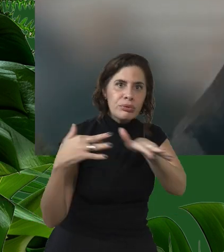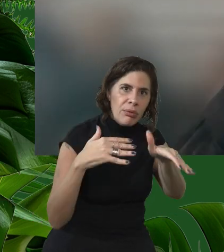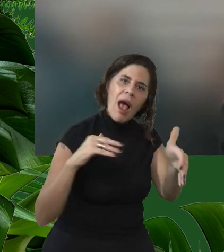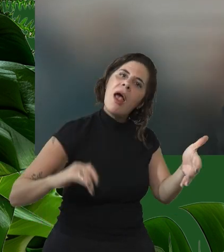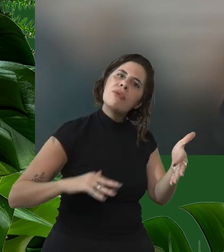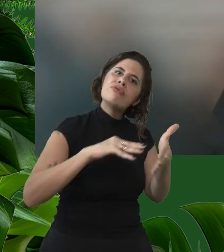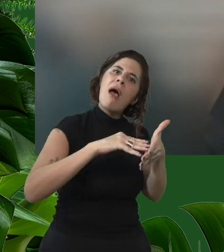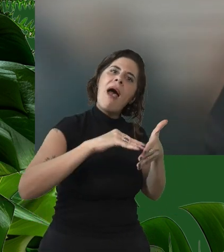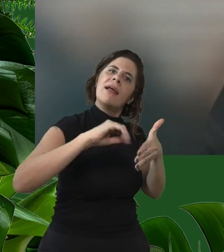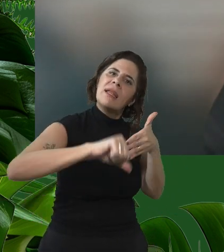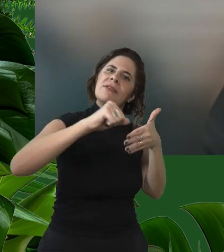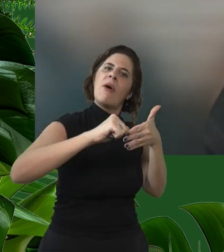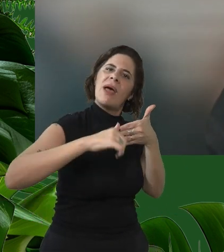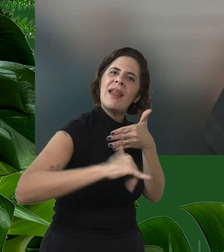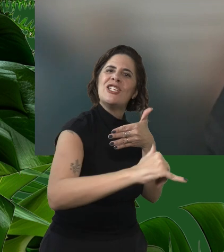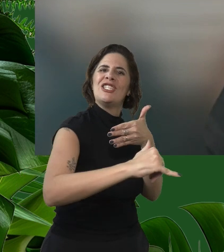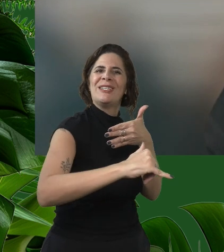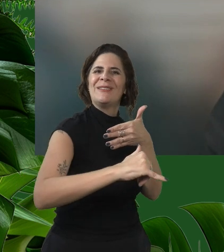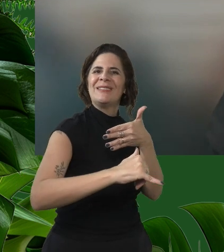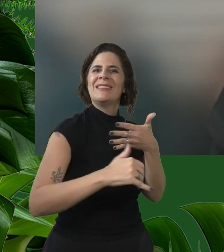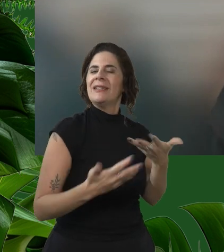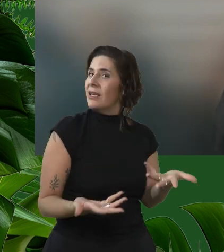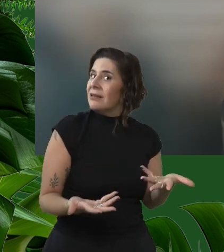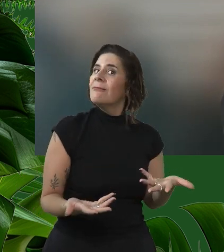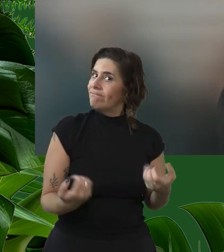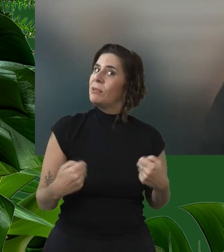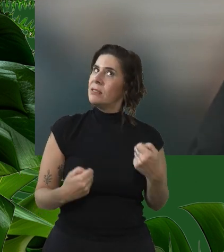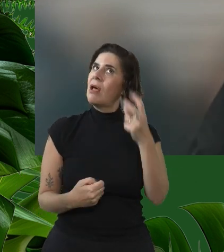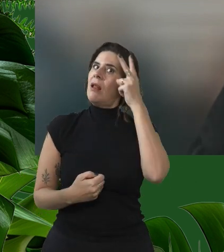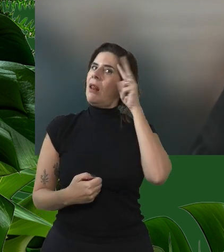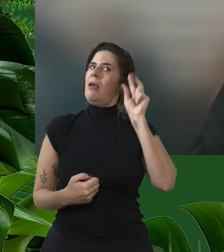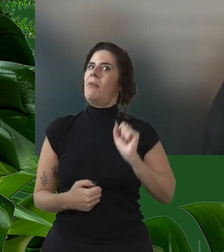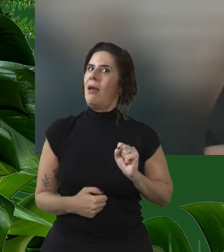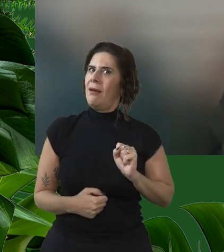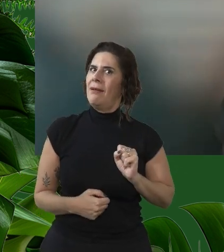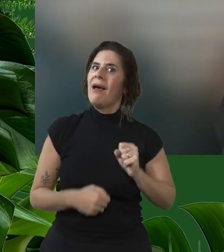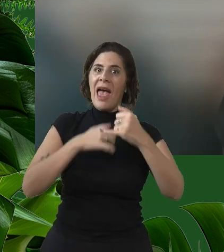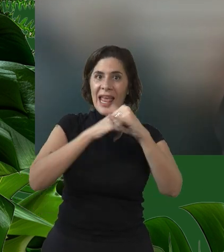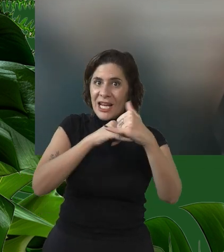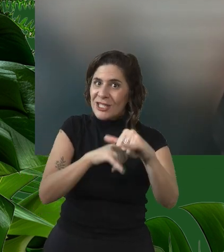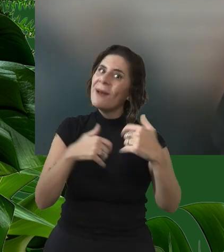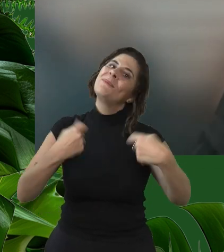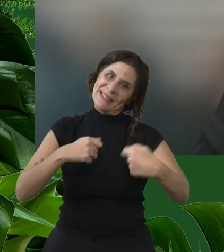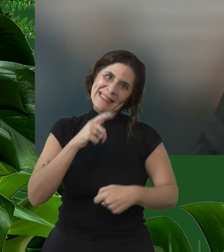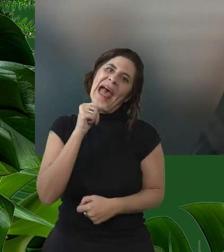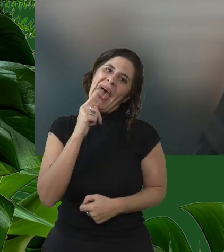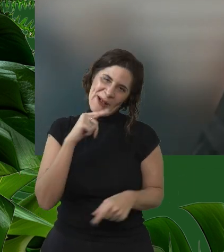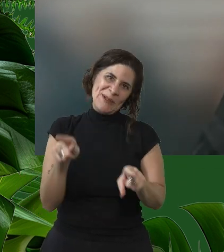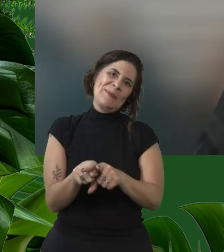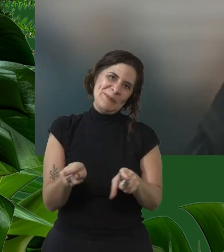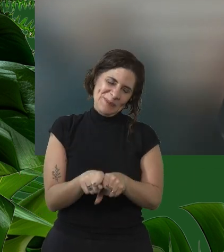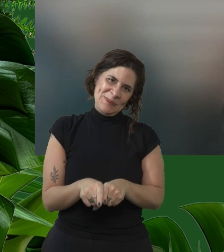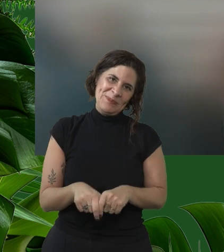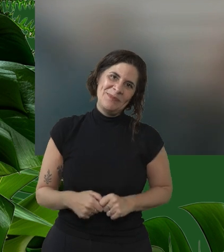das hidrelétricas. Então, a gente também tem que lembrar que nossa energia, né? E aí dá para fazer uma correlação muito rápida e